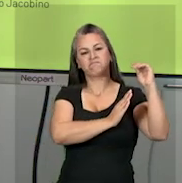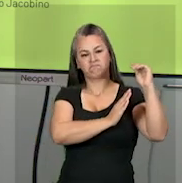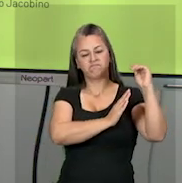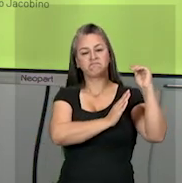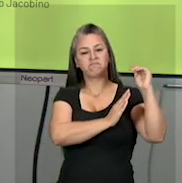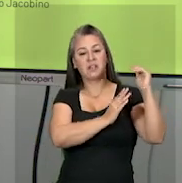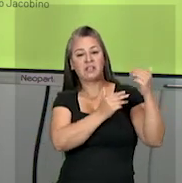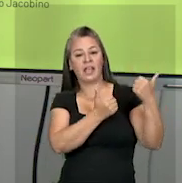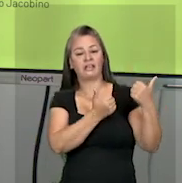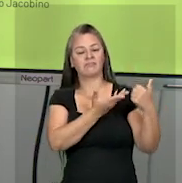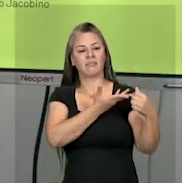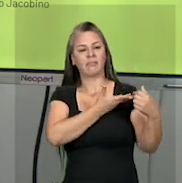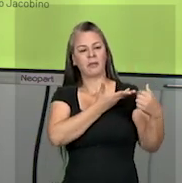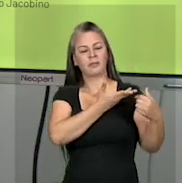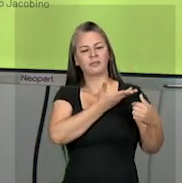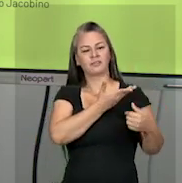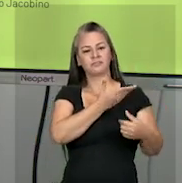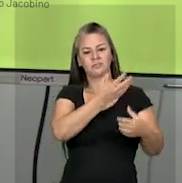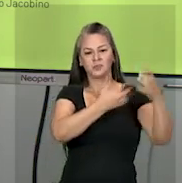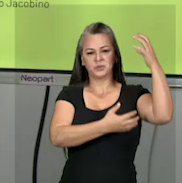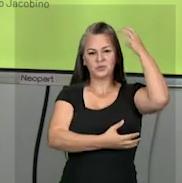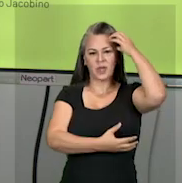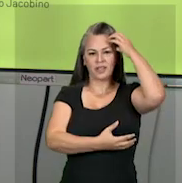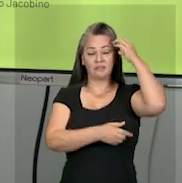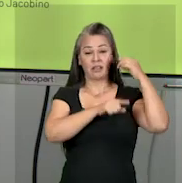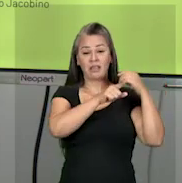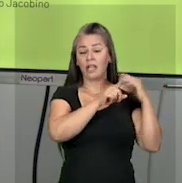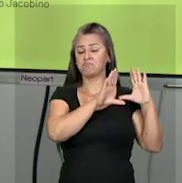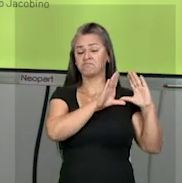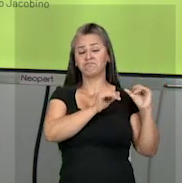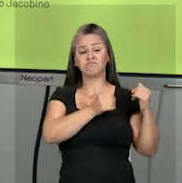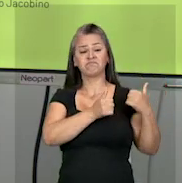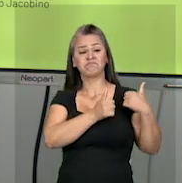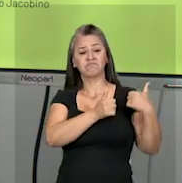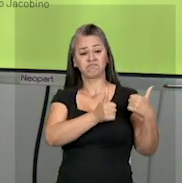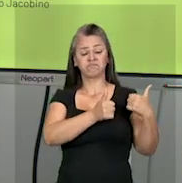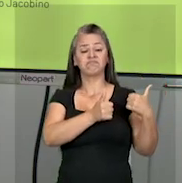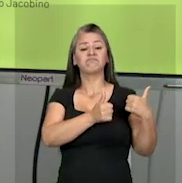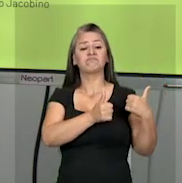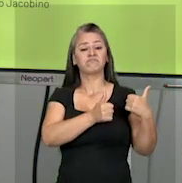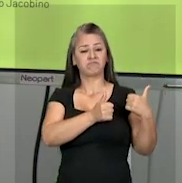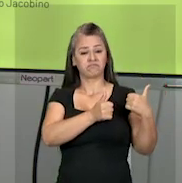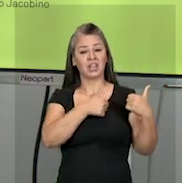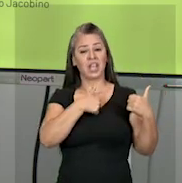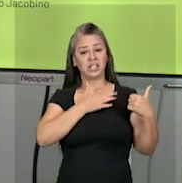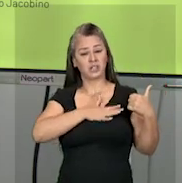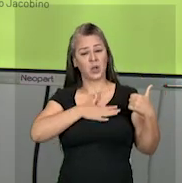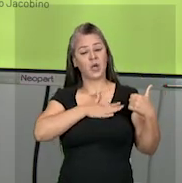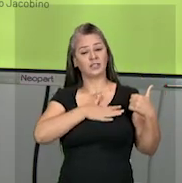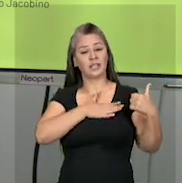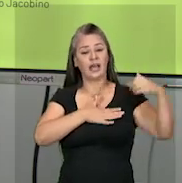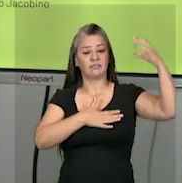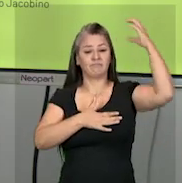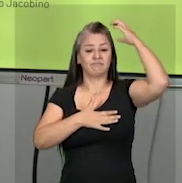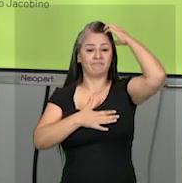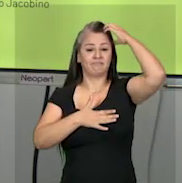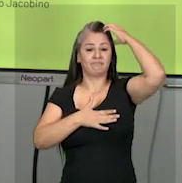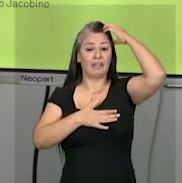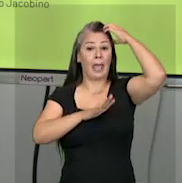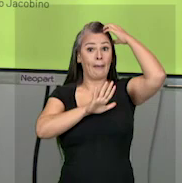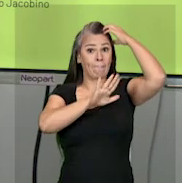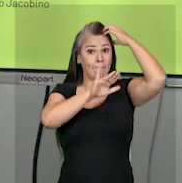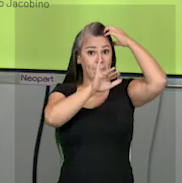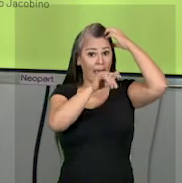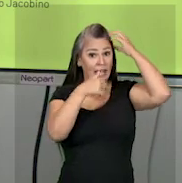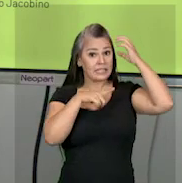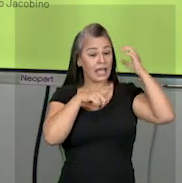rei. E por isso mesmo, eles estavam tranquilos com a ideia de que existisse uma monarquia. Mas essa monarquia ela teria que seguir